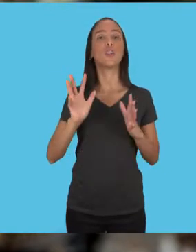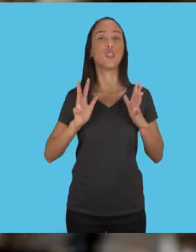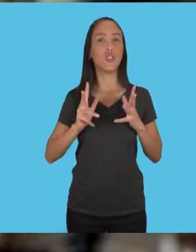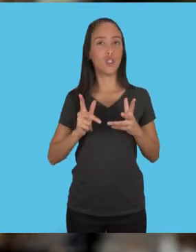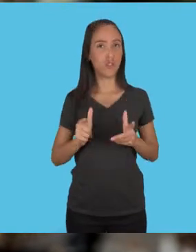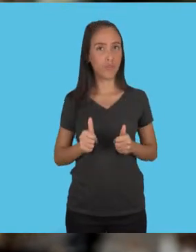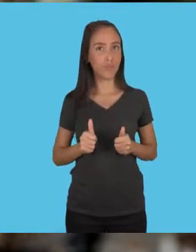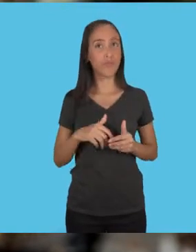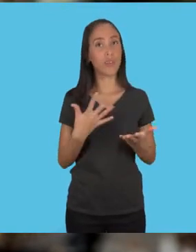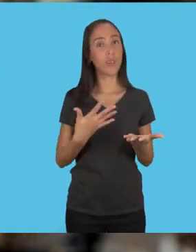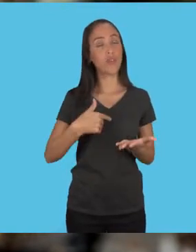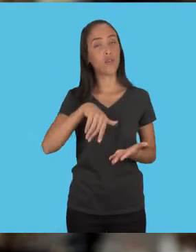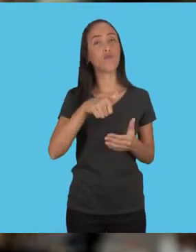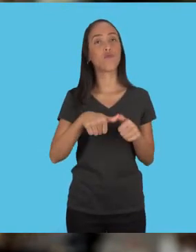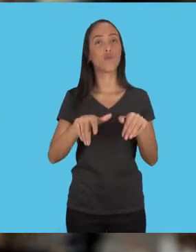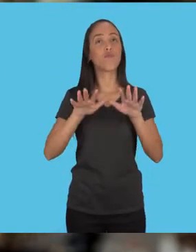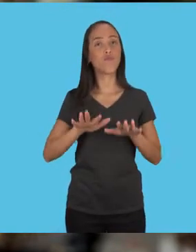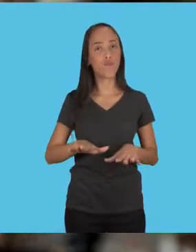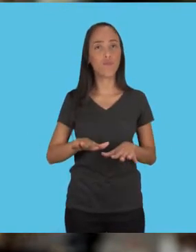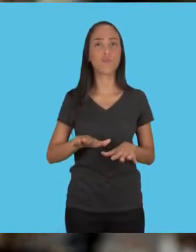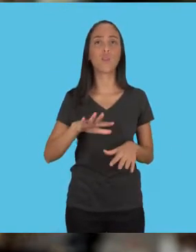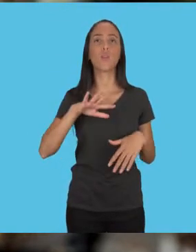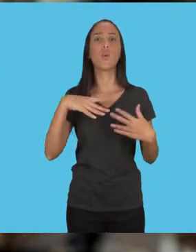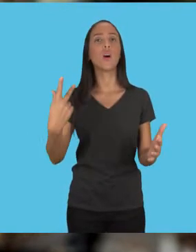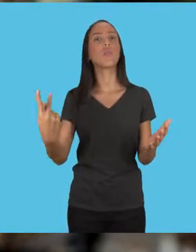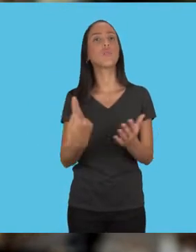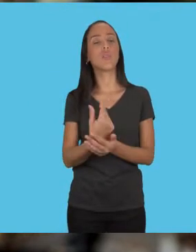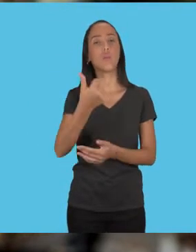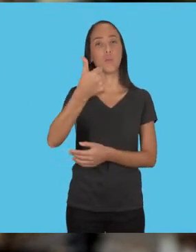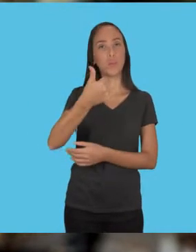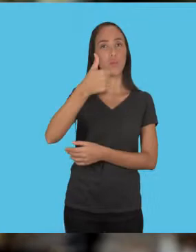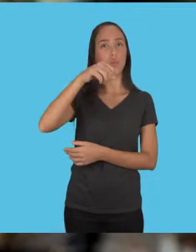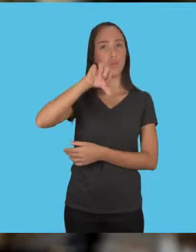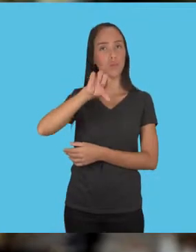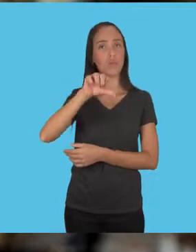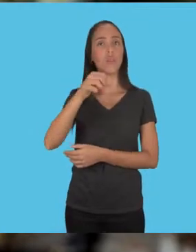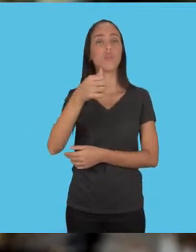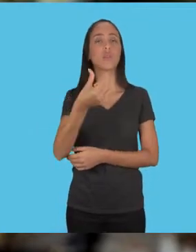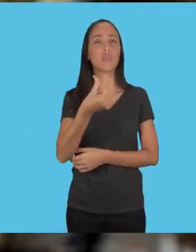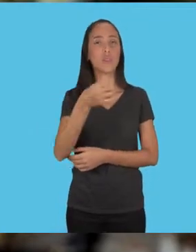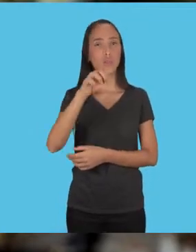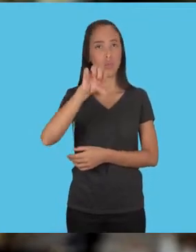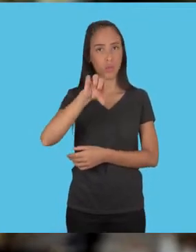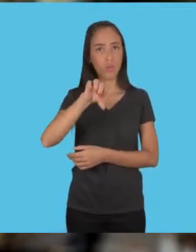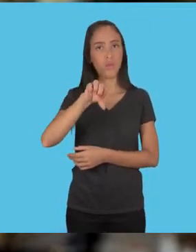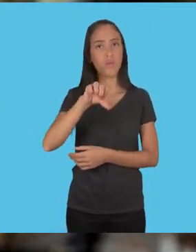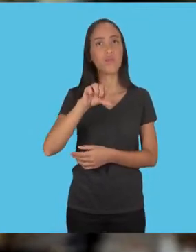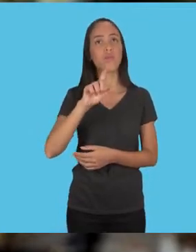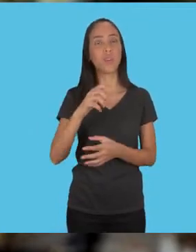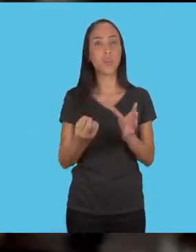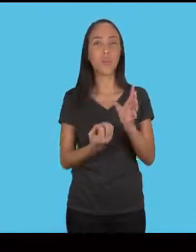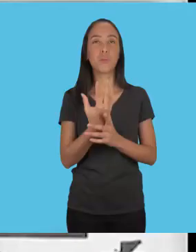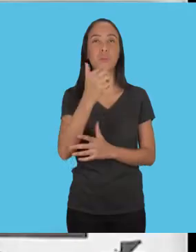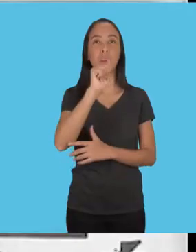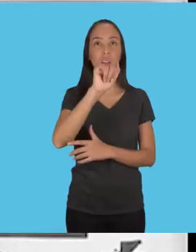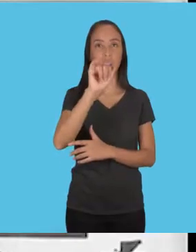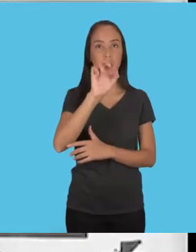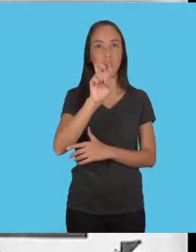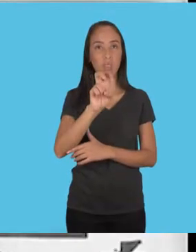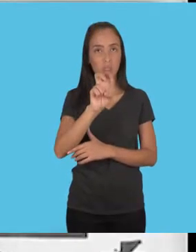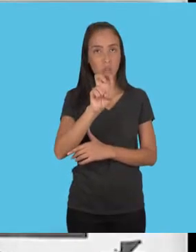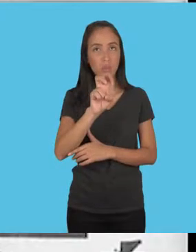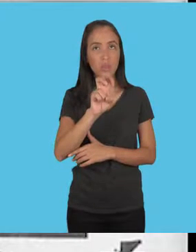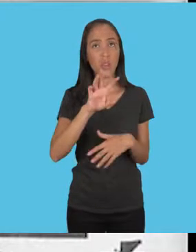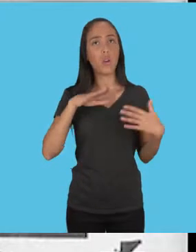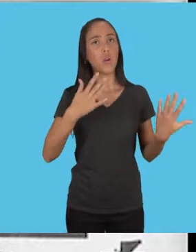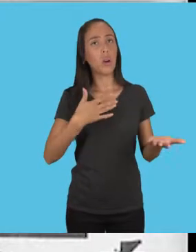ficamos aqui. Quando foi em 69, né? Saiu o AI-5. Quando eu